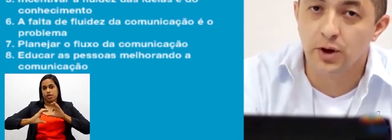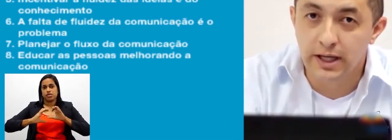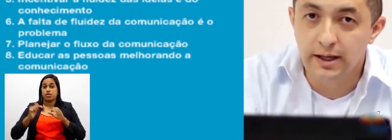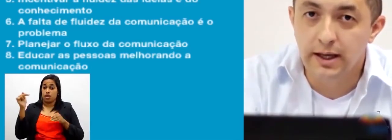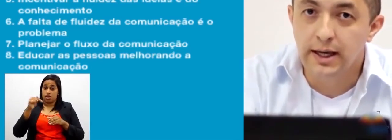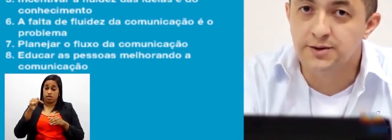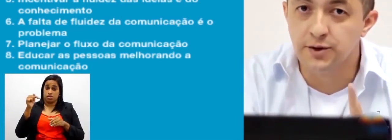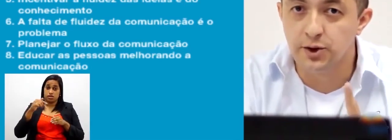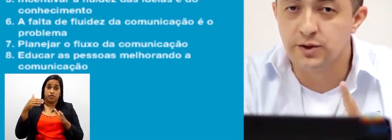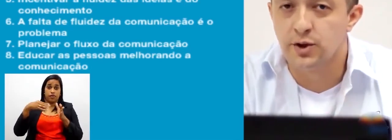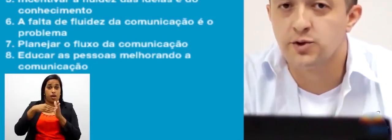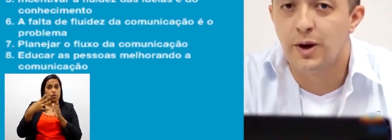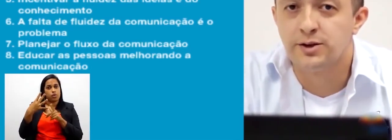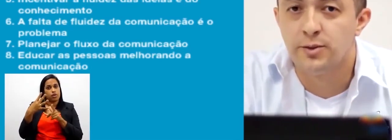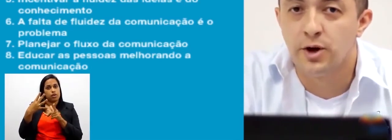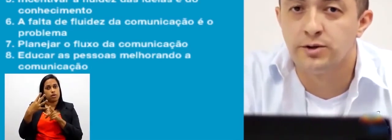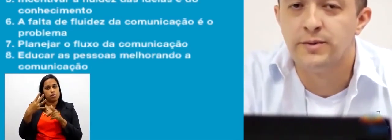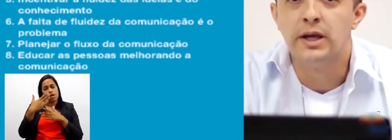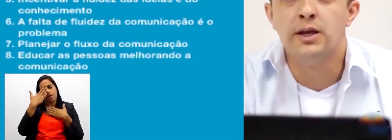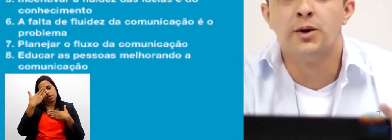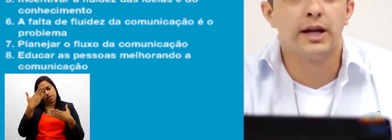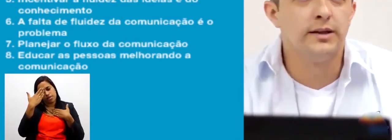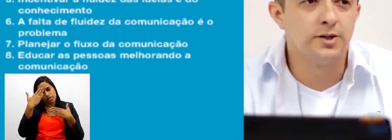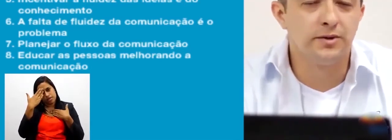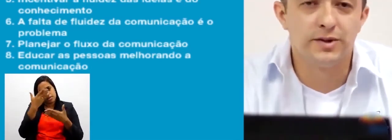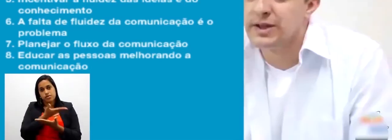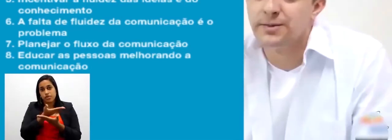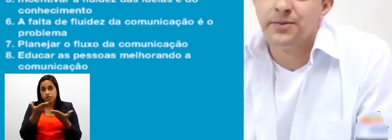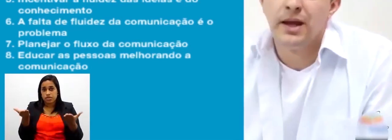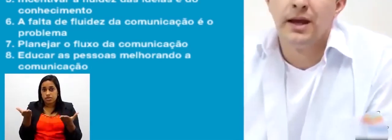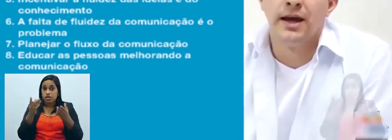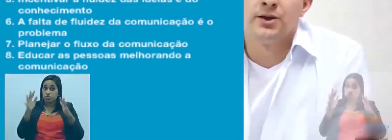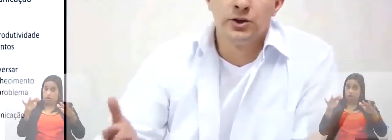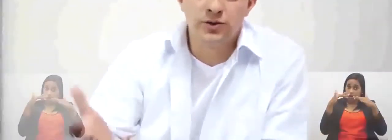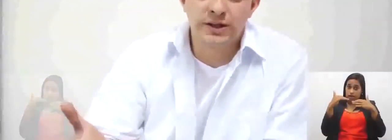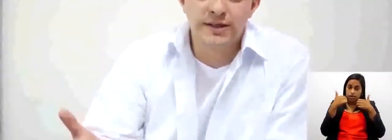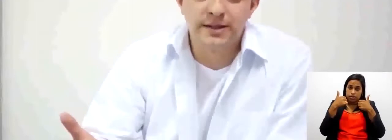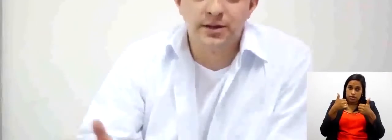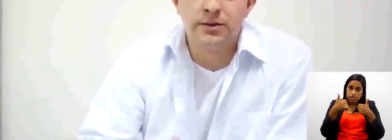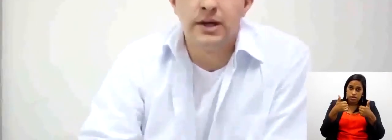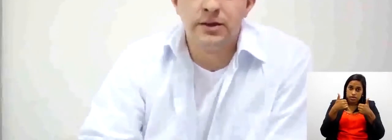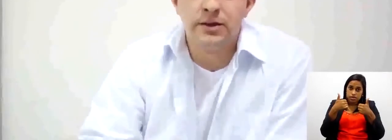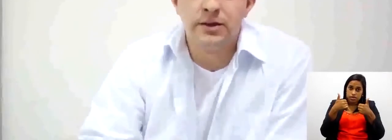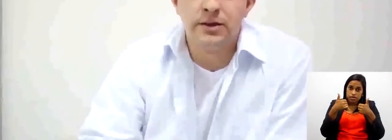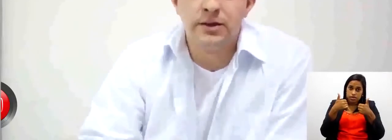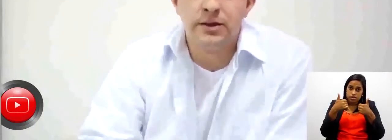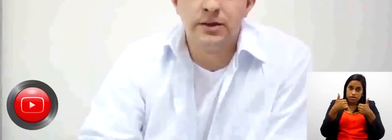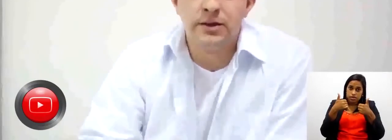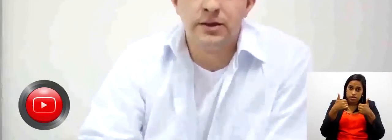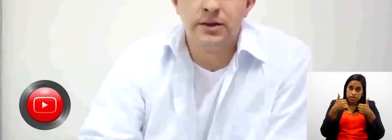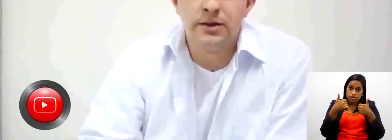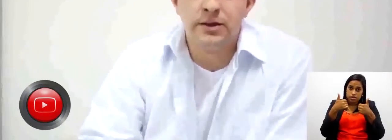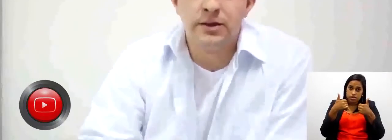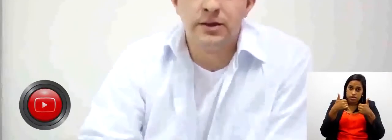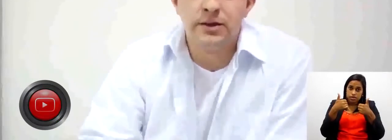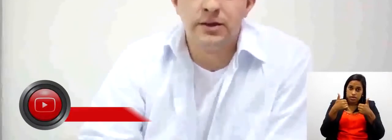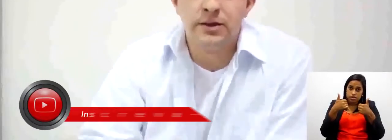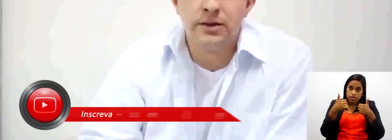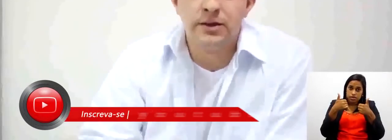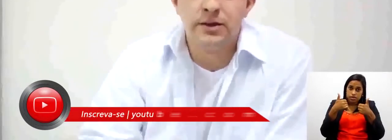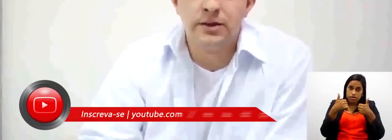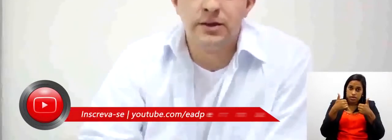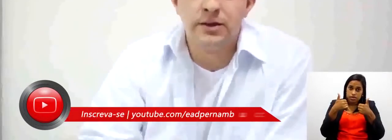acontecer. Ok? Esse foi o nosso quarto módulo e eu agradeço para você toda a sua atenção. Ícone de play